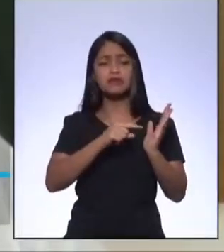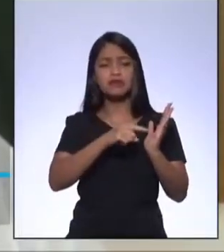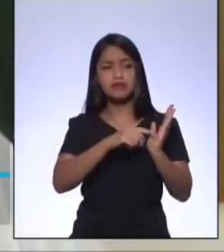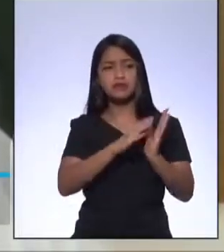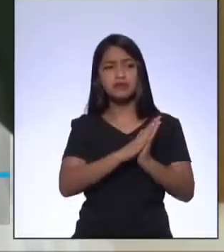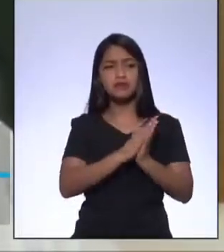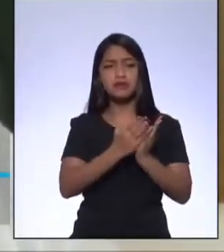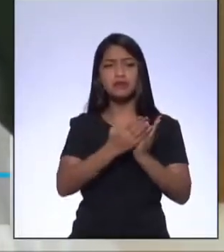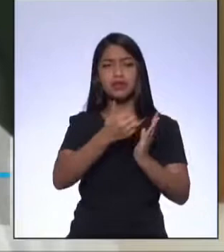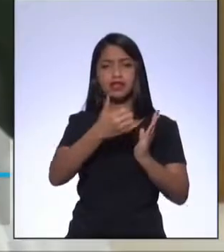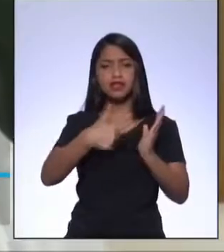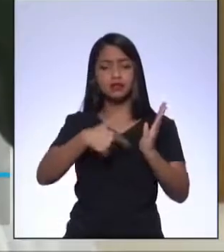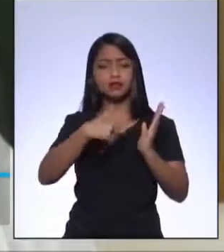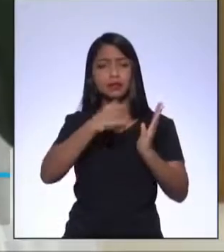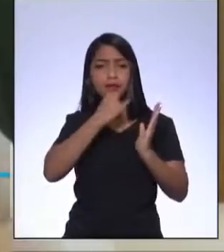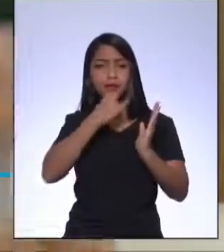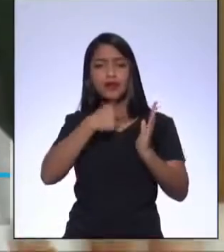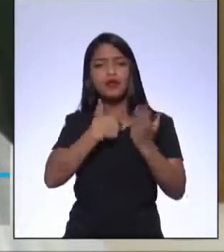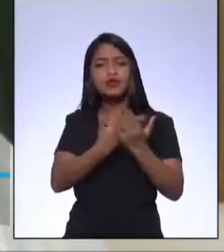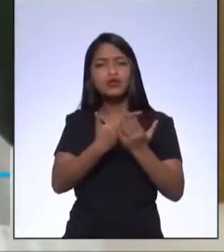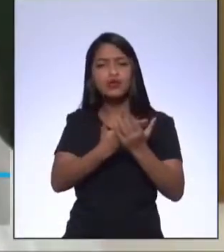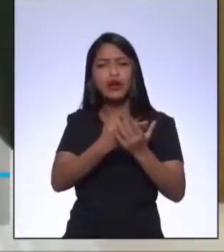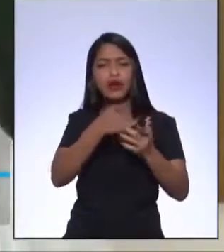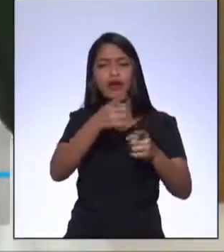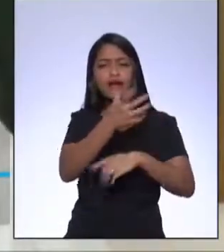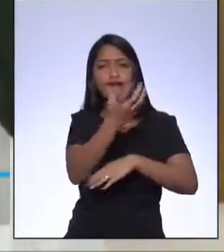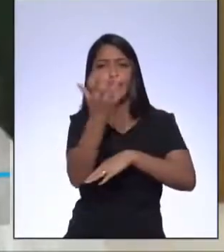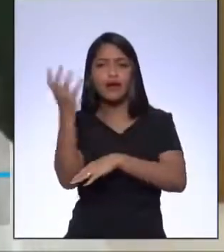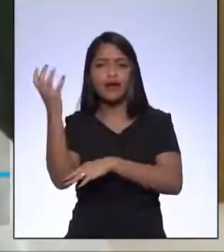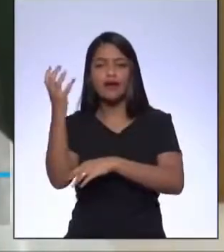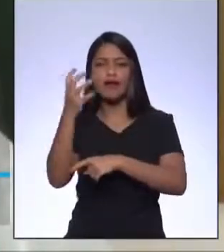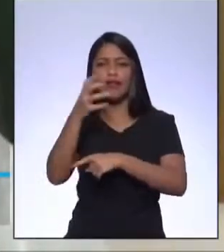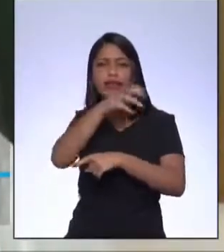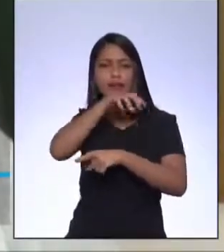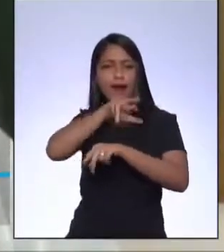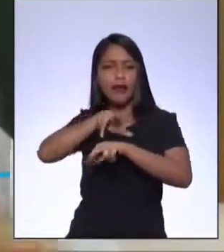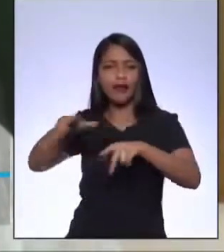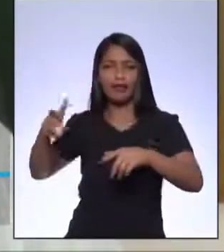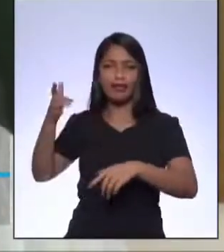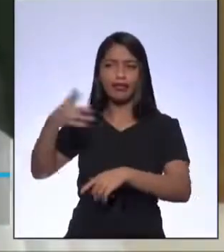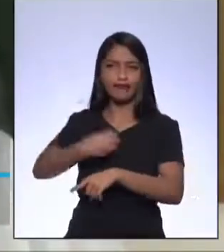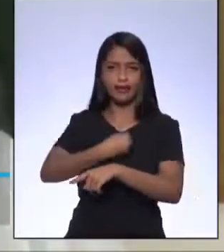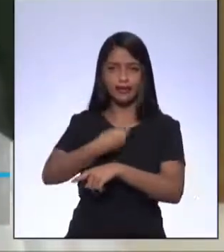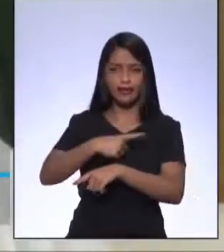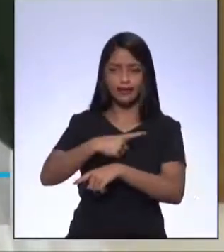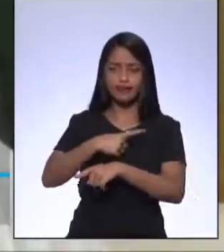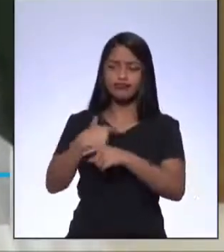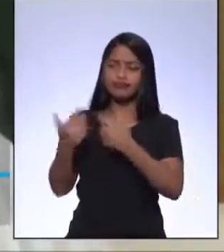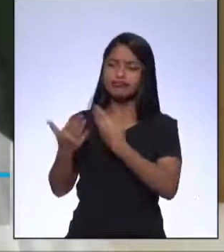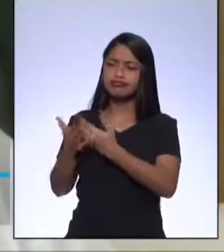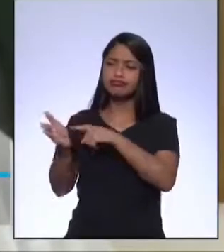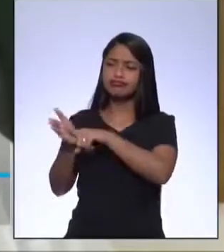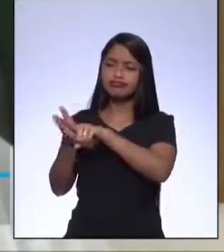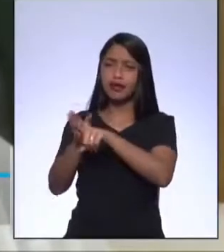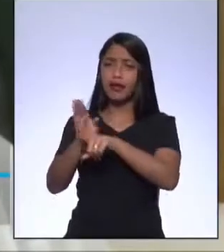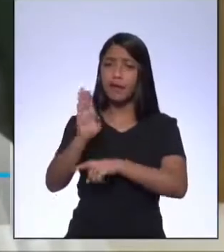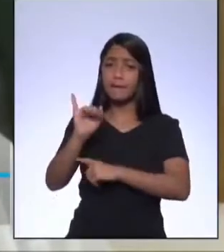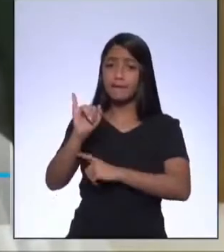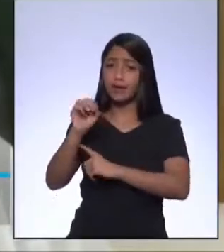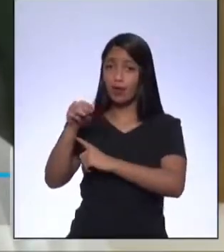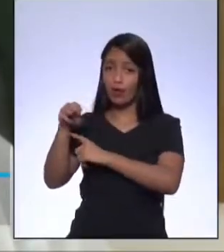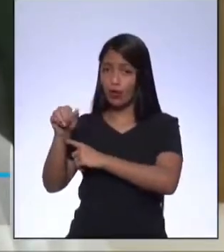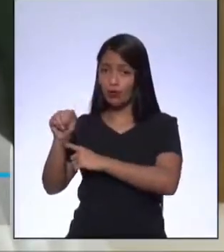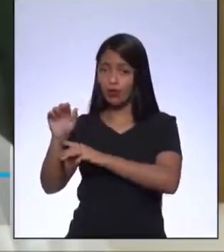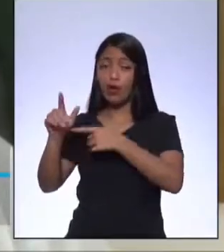região. Aí eu estou estudando o bioma, a floresta, os animais que vivem na floresta, tal. Mas quando eu vou falar também do solo,